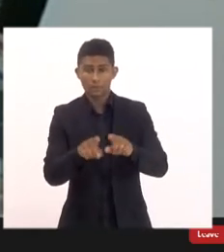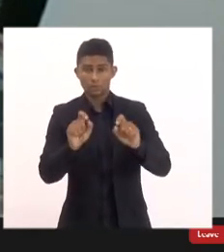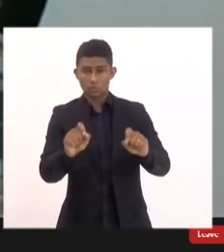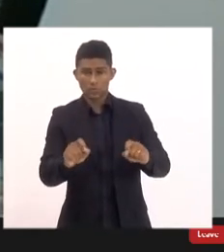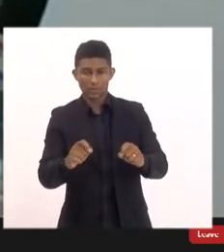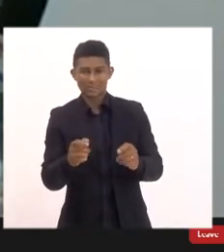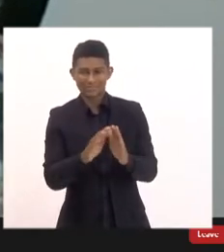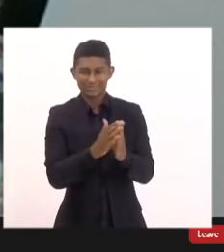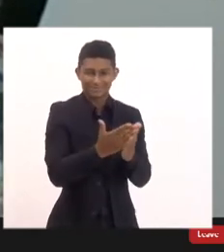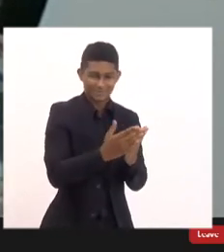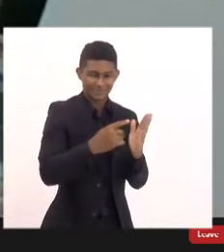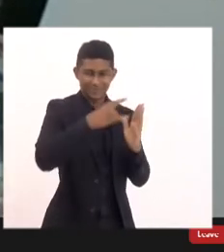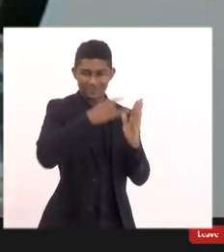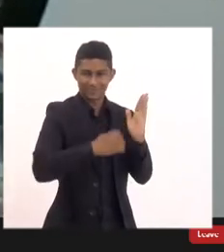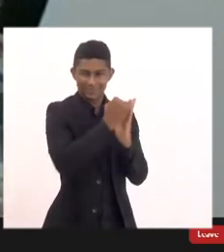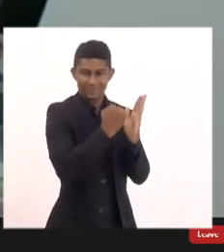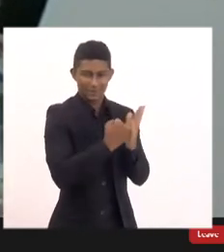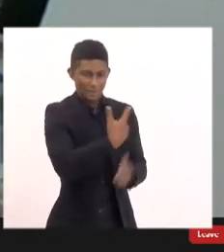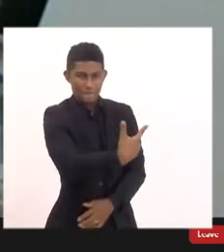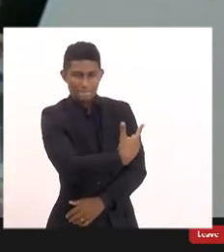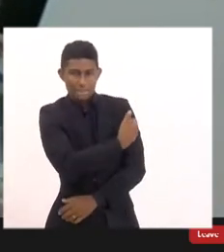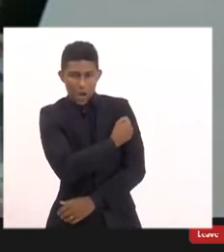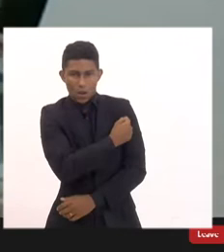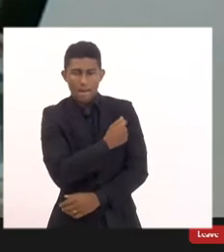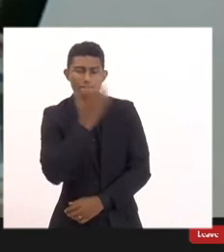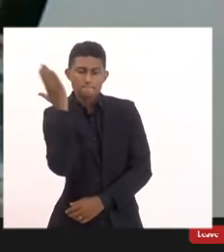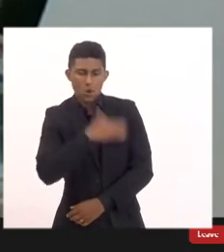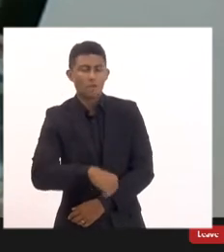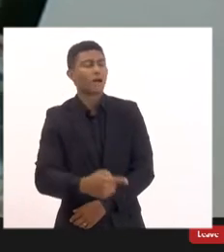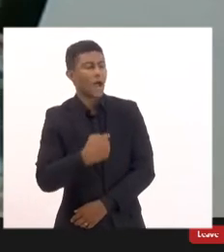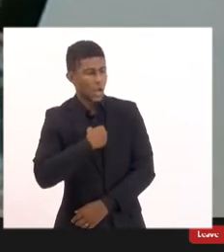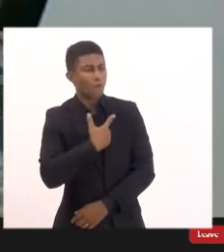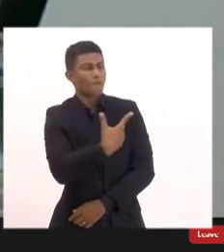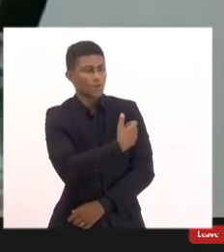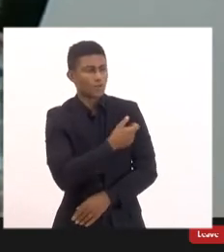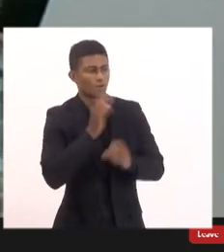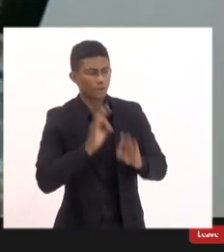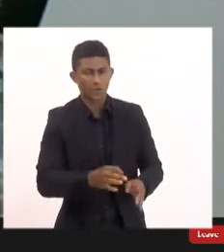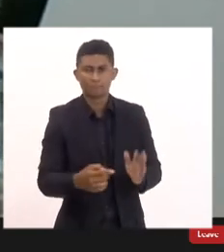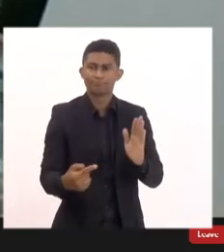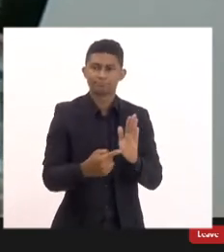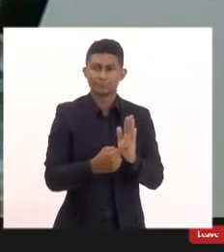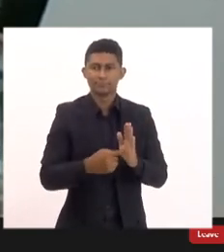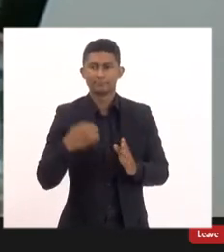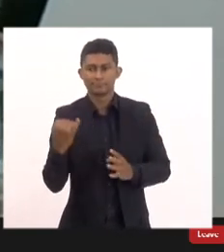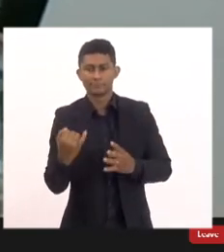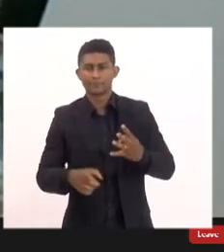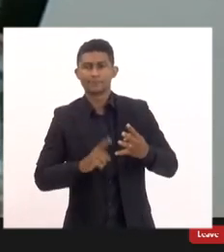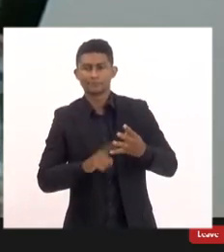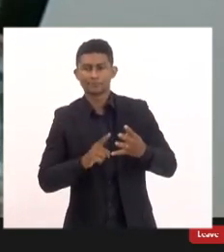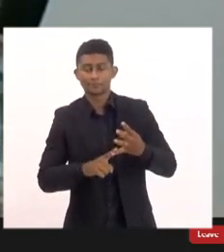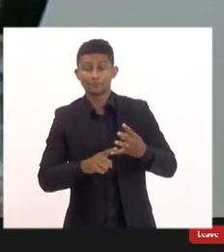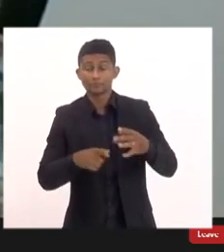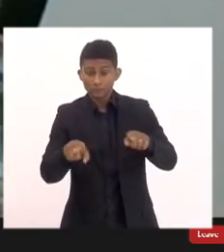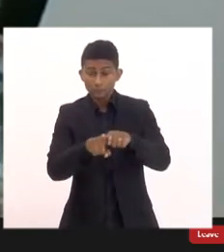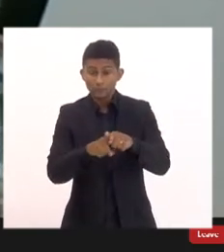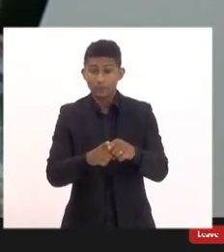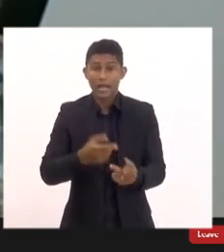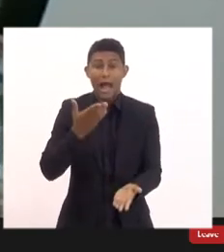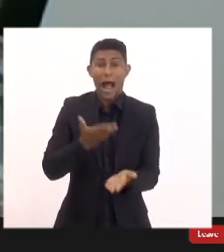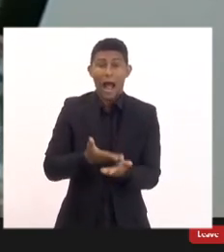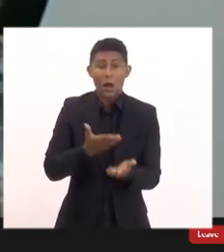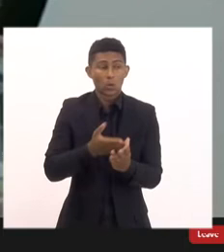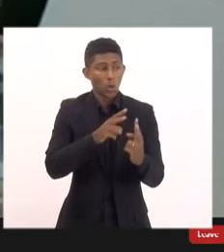sem prejudicar, sem retirar as crianças das escolas, mas tem uma política para isso. Preparação de aulas online, principalmente